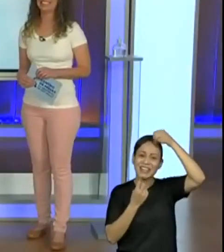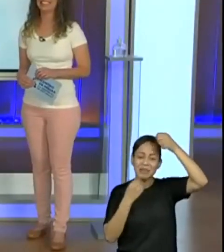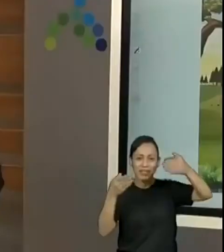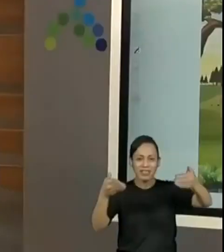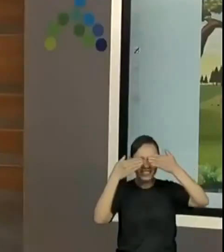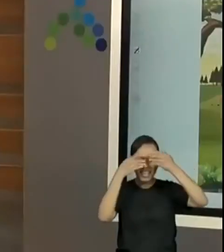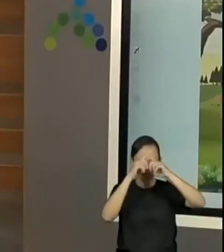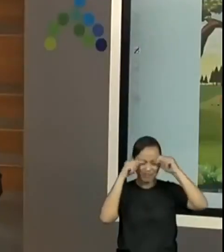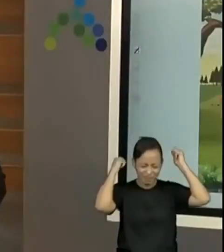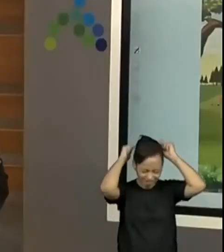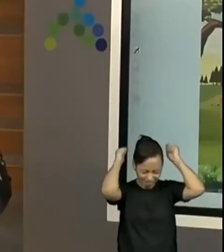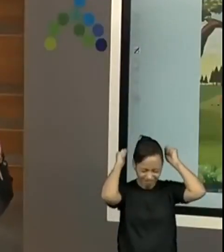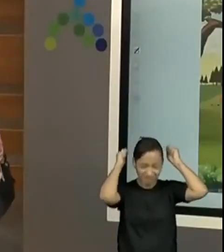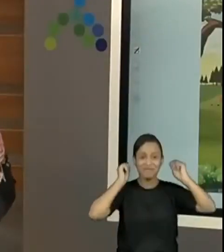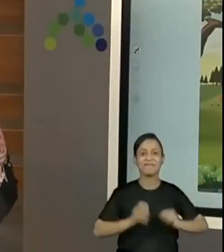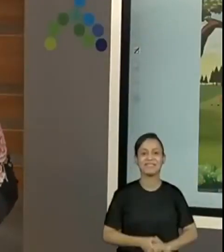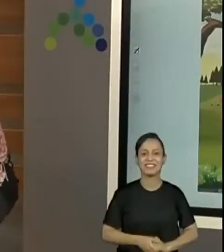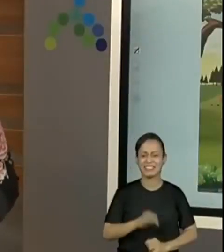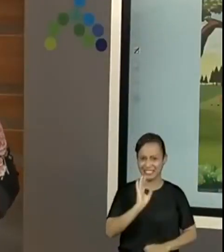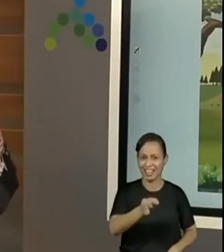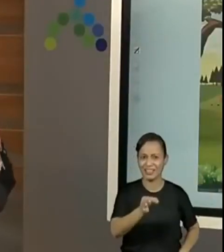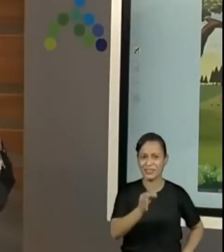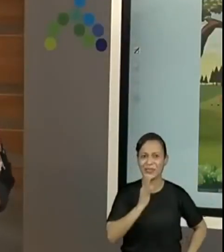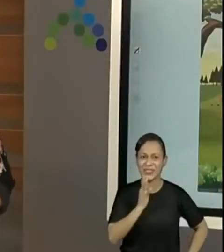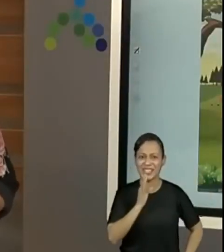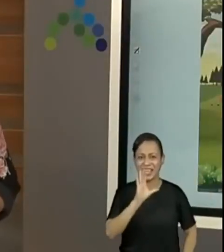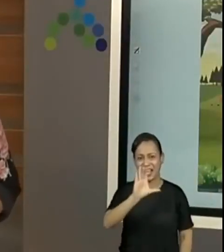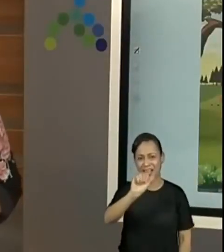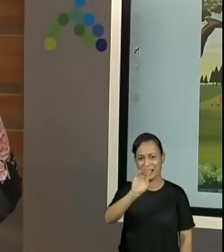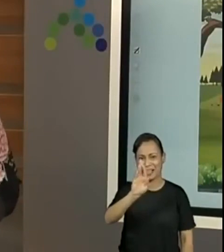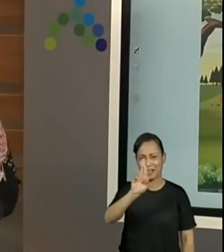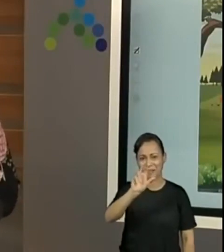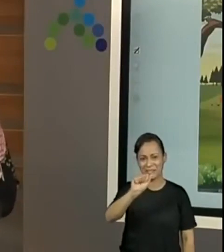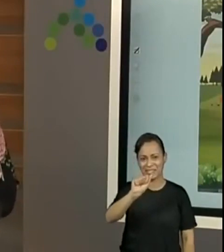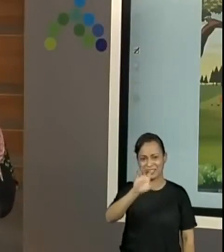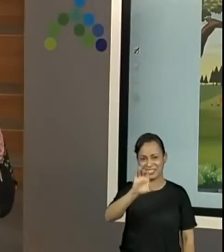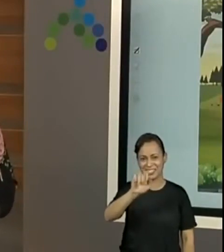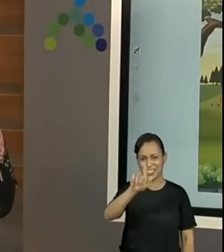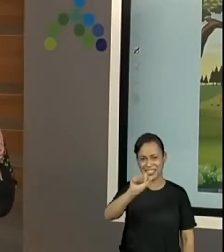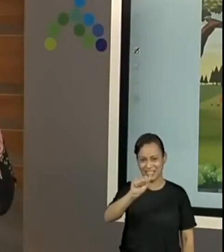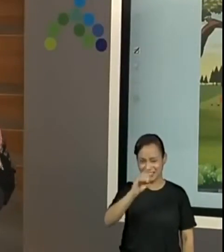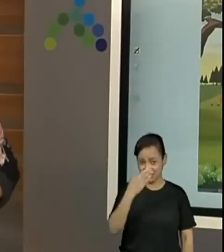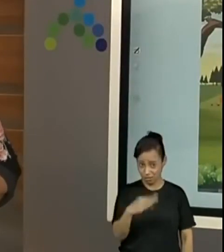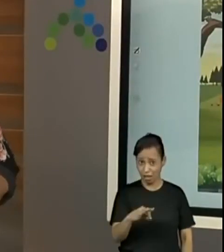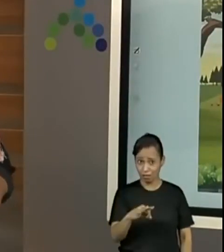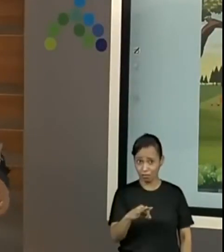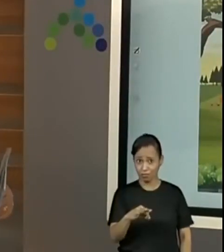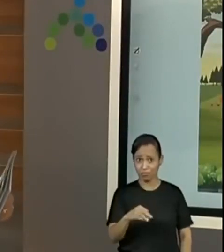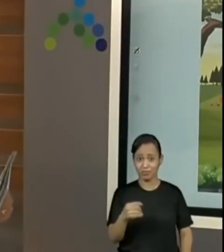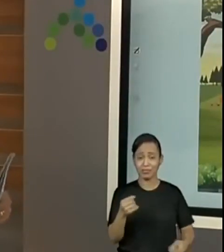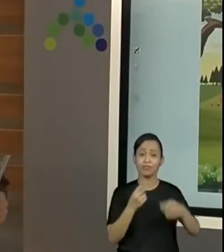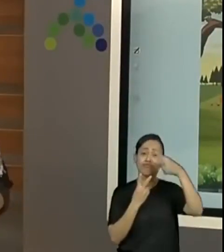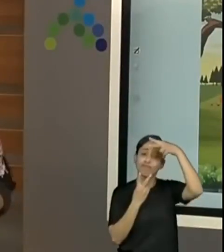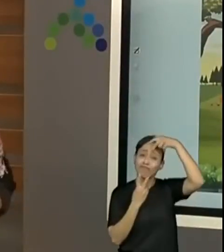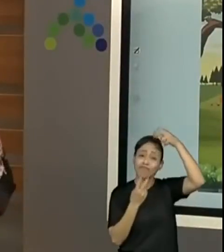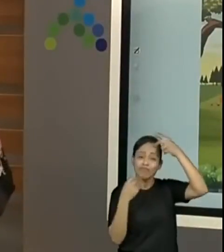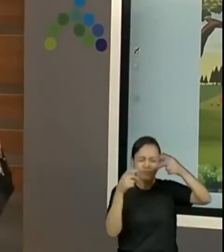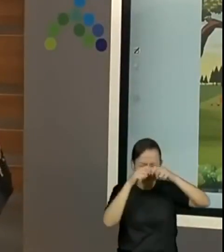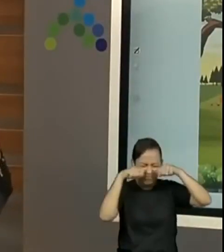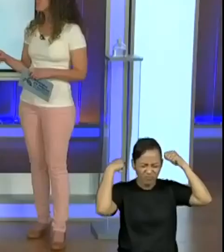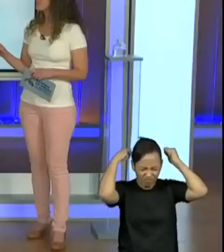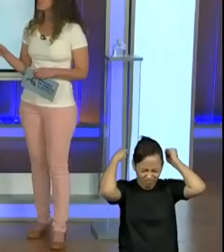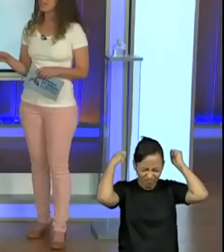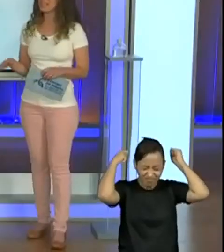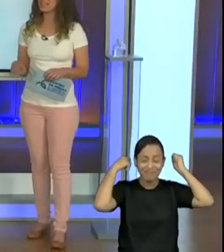Vocês concordam com a professora Kelly? É cabra cega? É assim que você chama aí onde você mora? Eu conhecia com outro nome, professora. Ah,